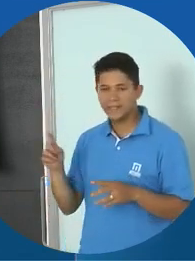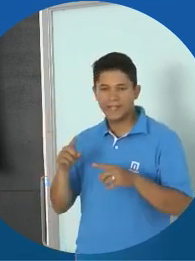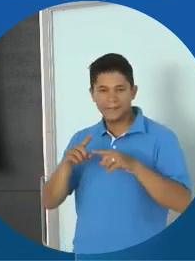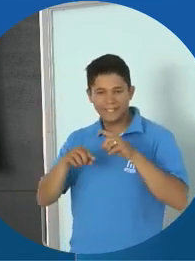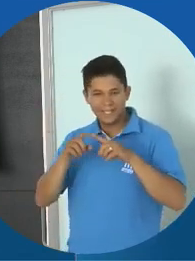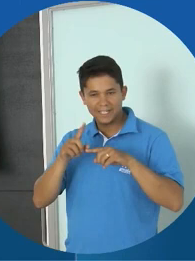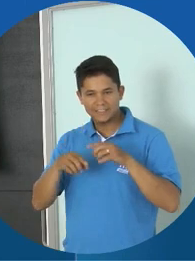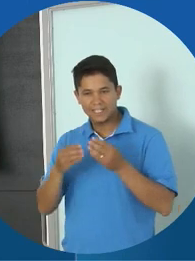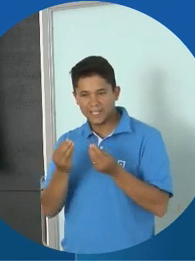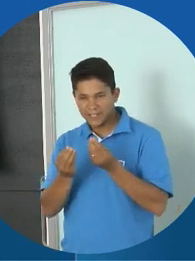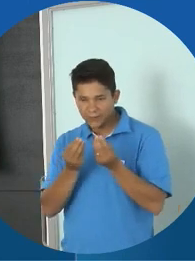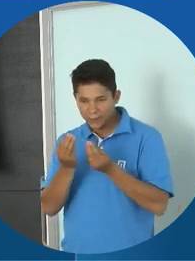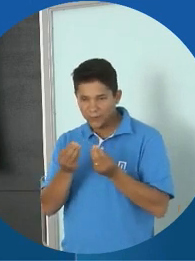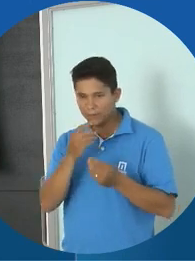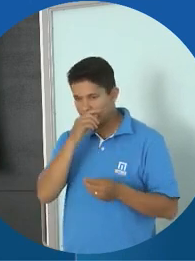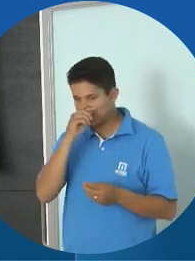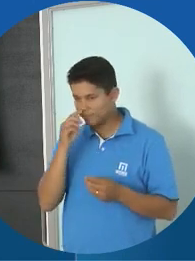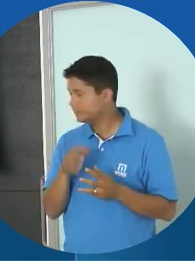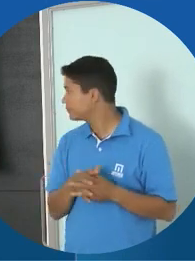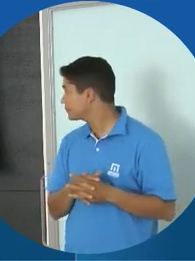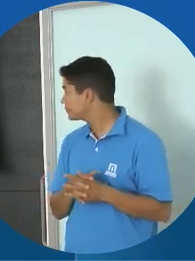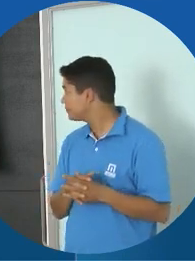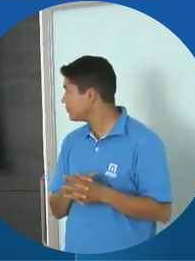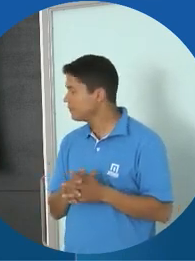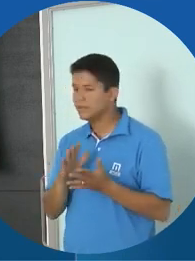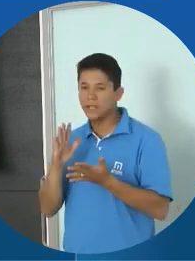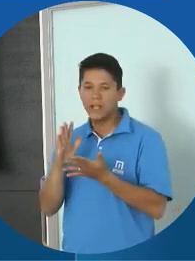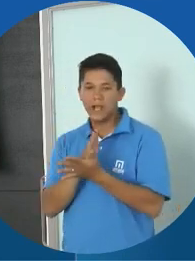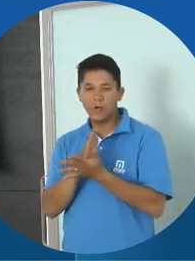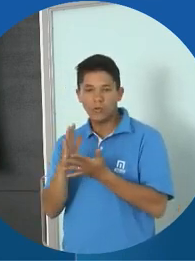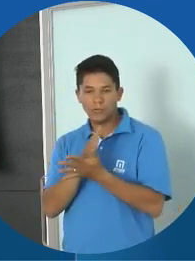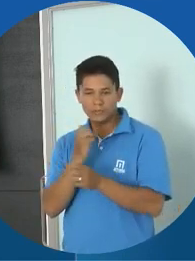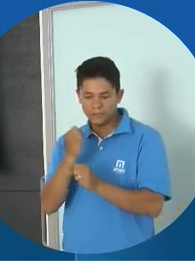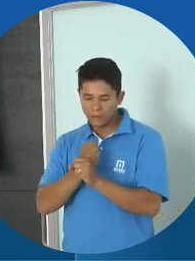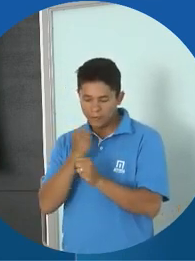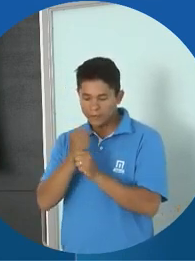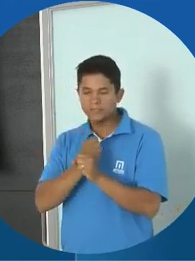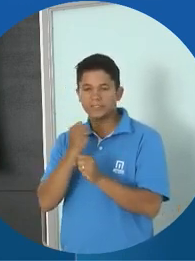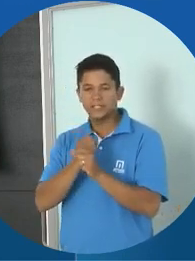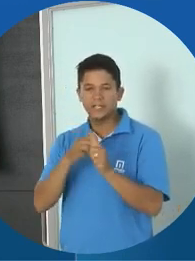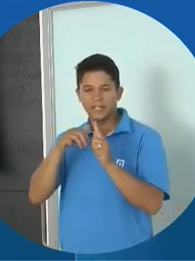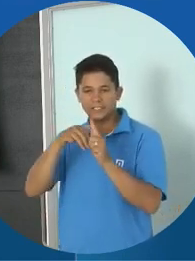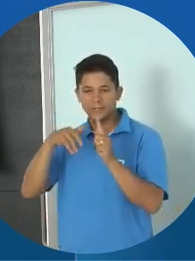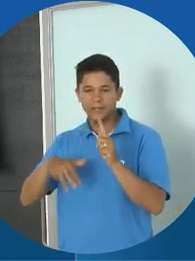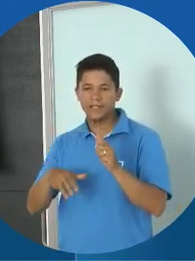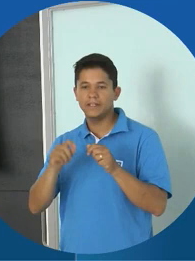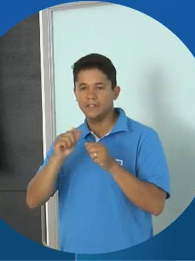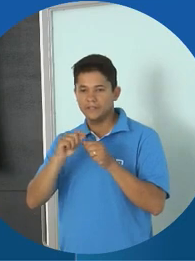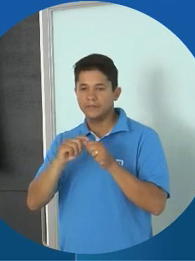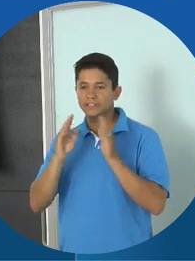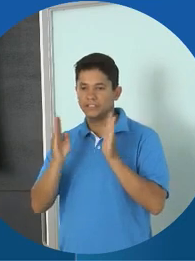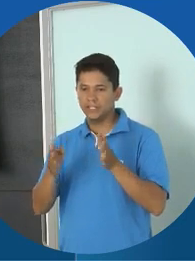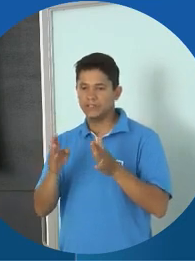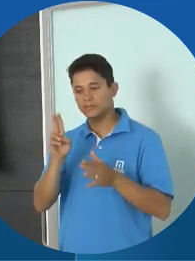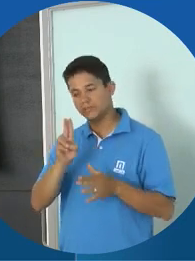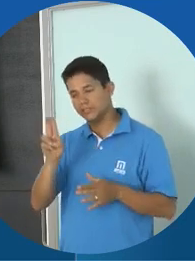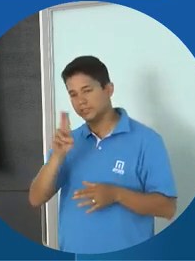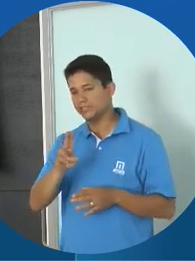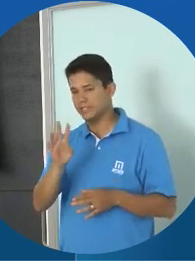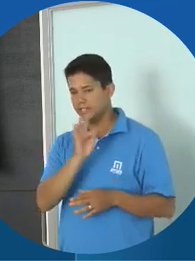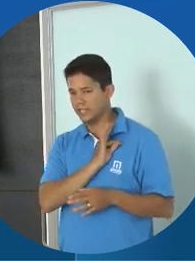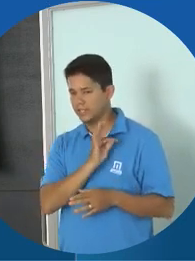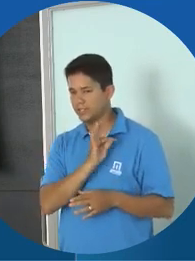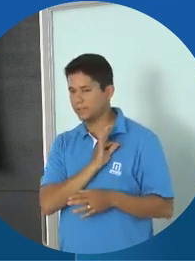nós tivemos, e algumas obras já executadas pela GEMAIA, utilizando essas técnicas.